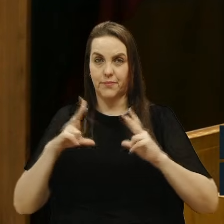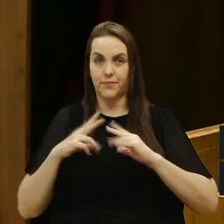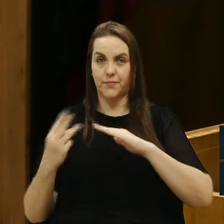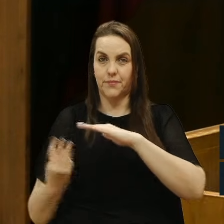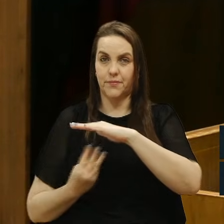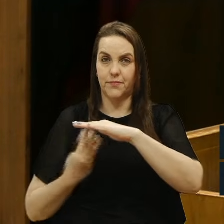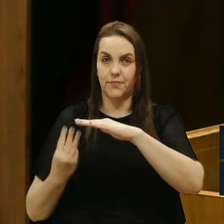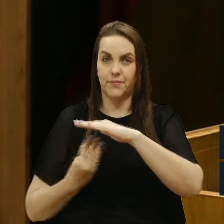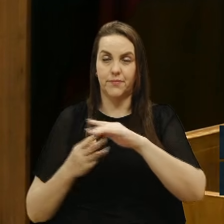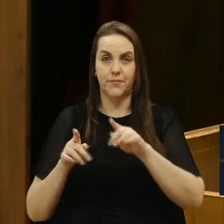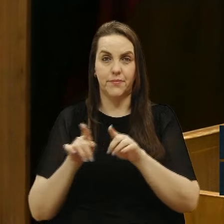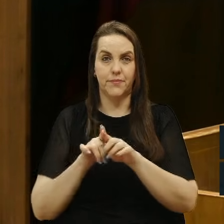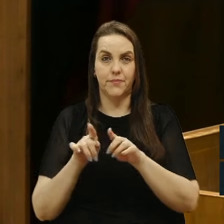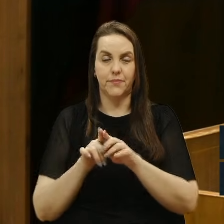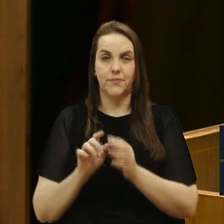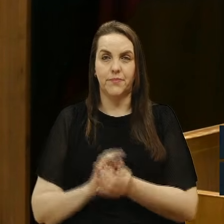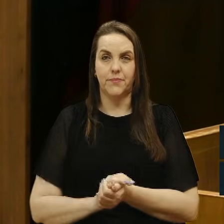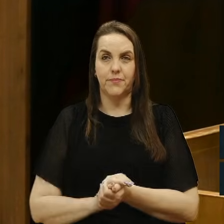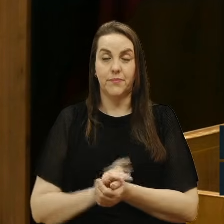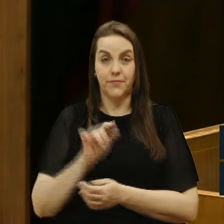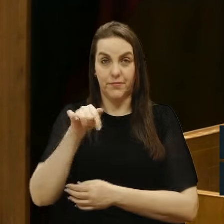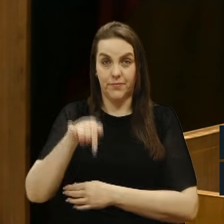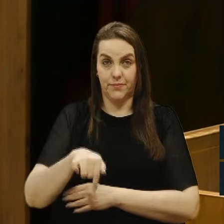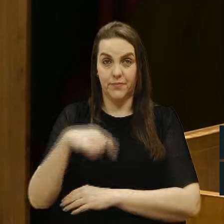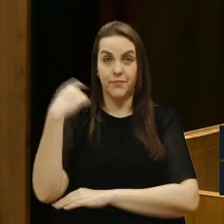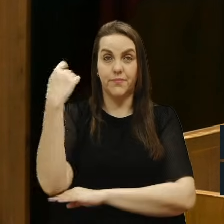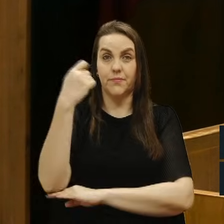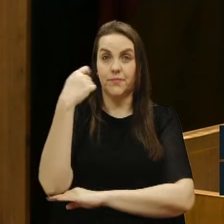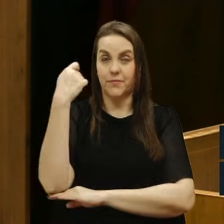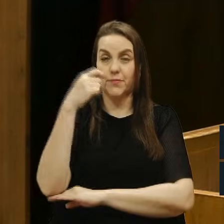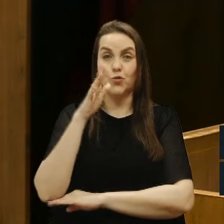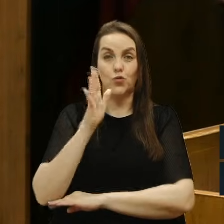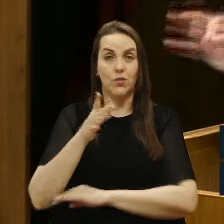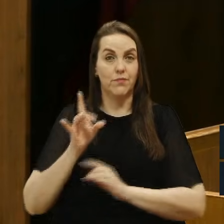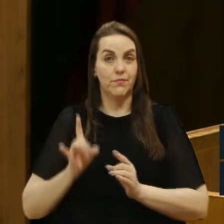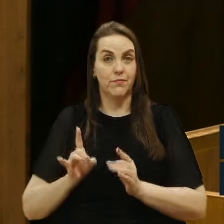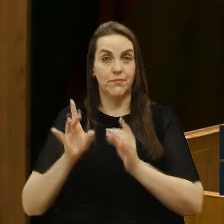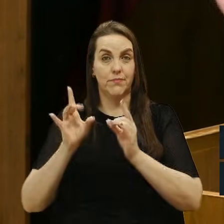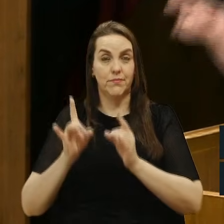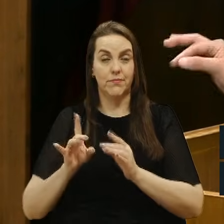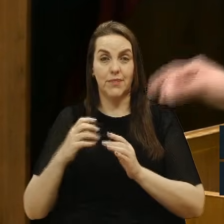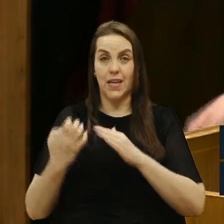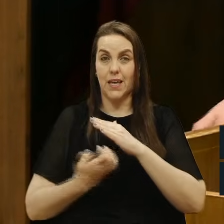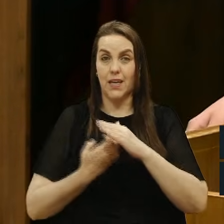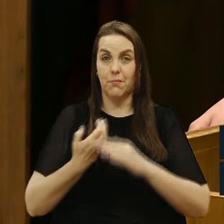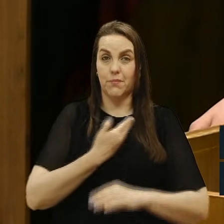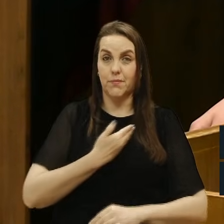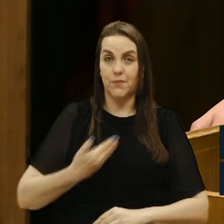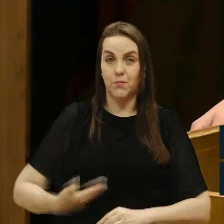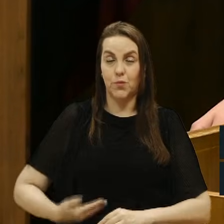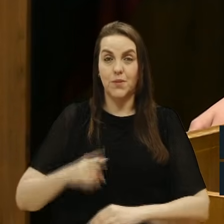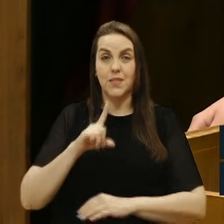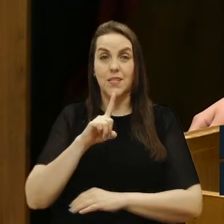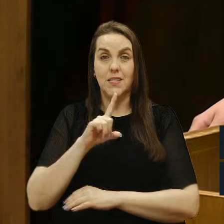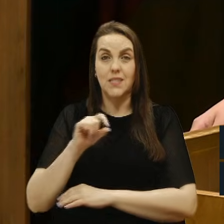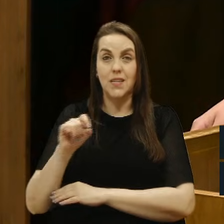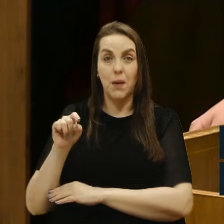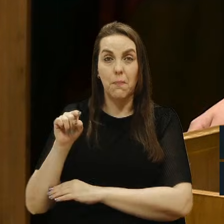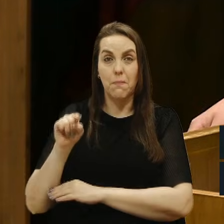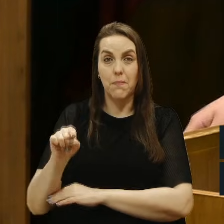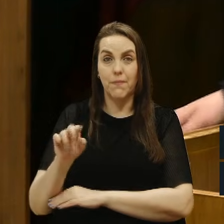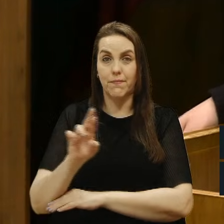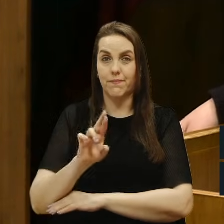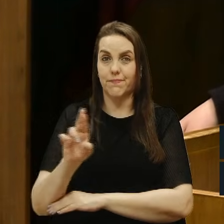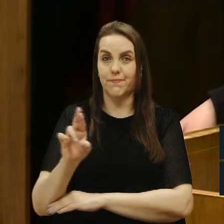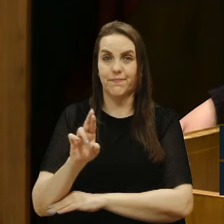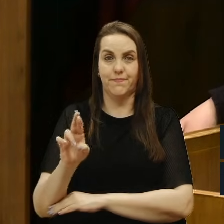terceirizados. Aqui no Rio Grande do Sul, nós já vendemos uma empresa estatal por 100 mil reais. Aqui não precisa nem